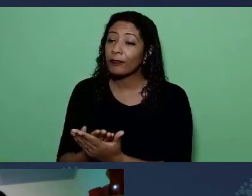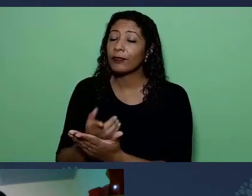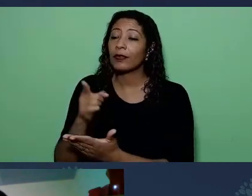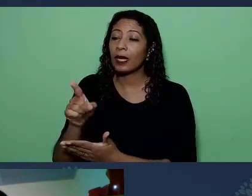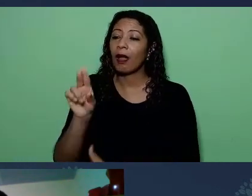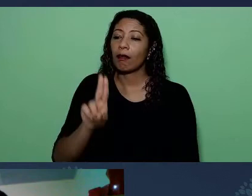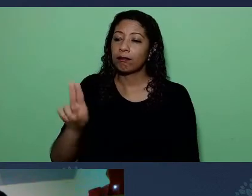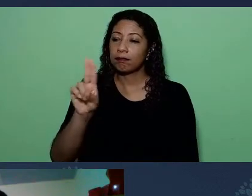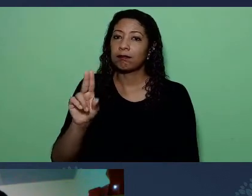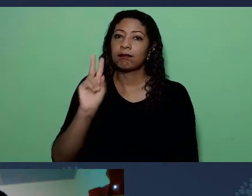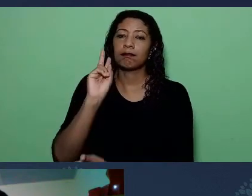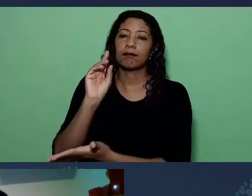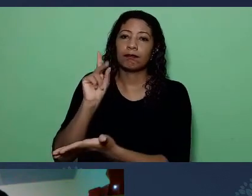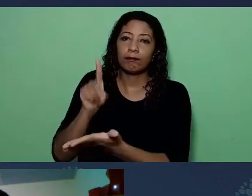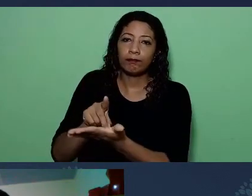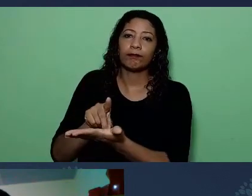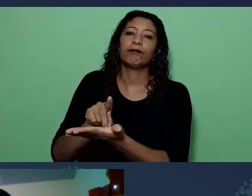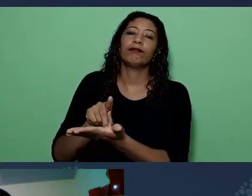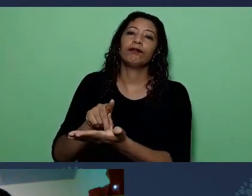elevado desempenho.